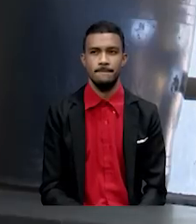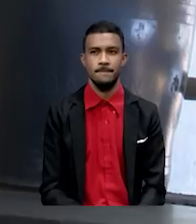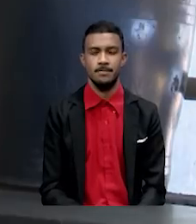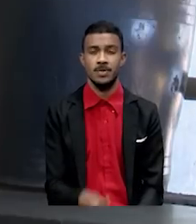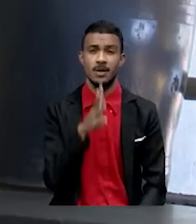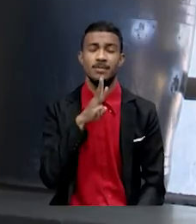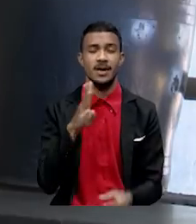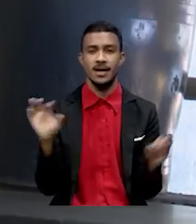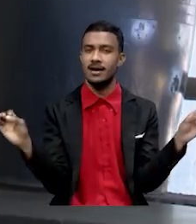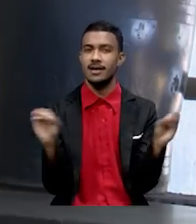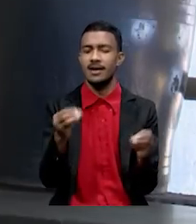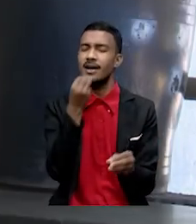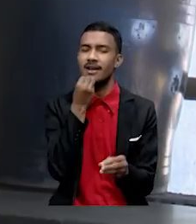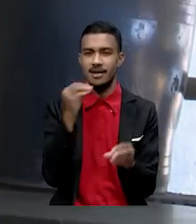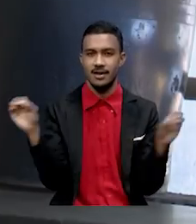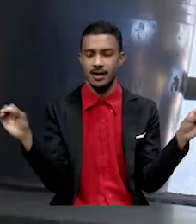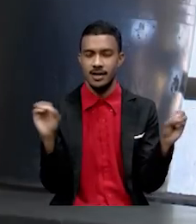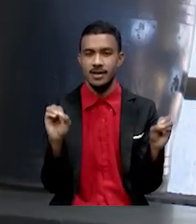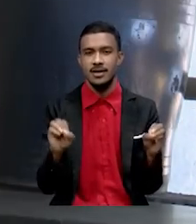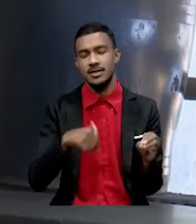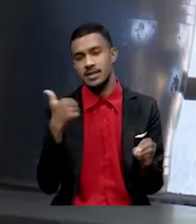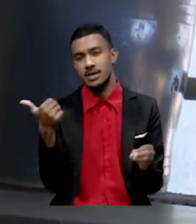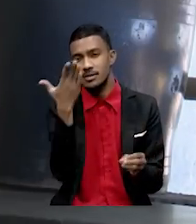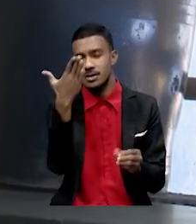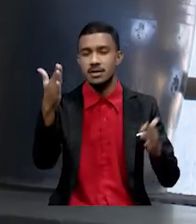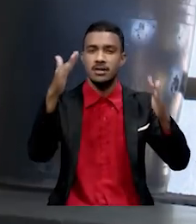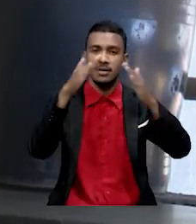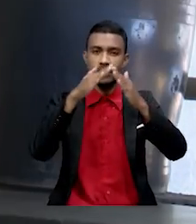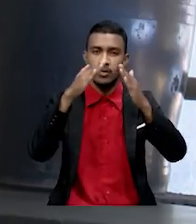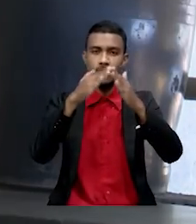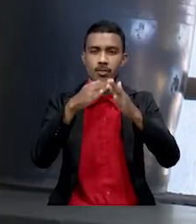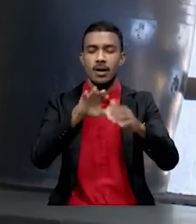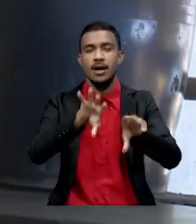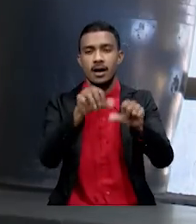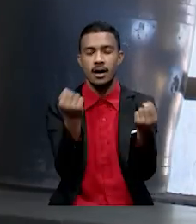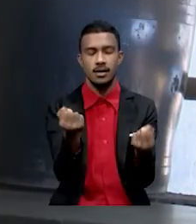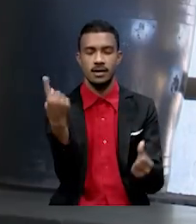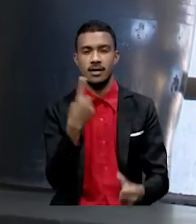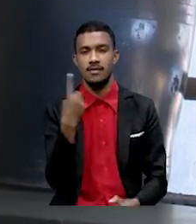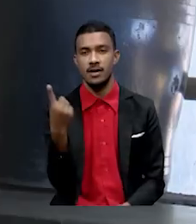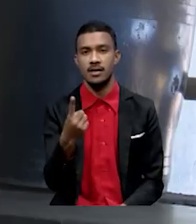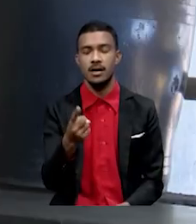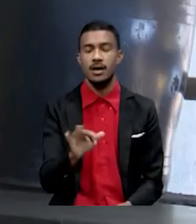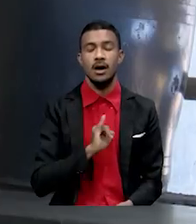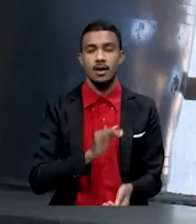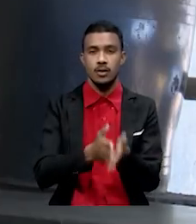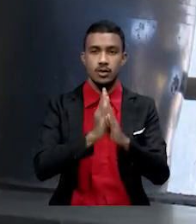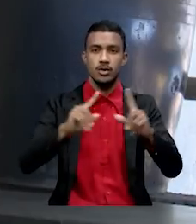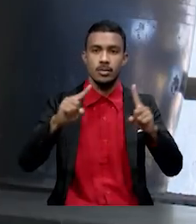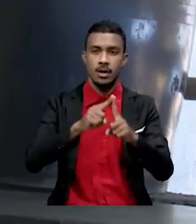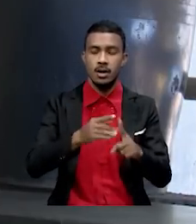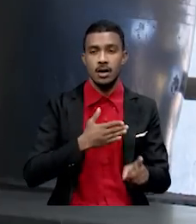bela iam, hahan ala iam, balu nini a uman ala laria kena fati. Nia maka usu, au nia maun sira,